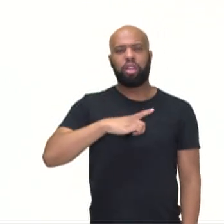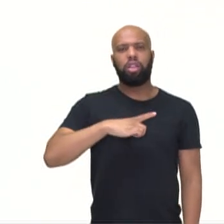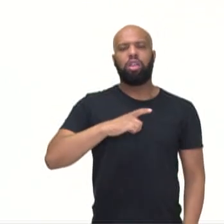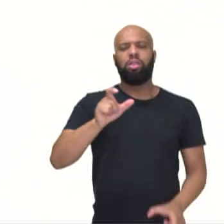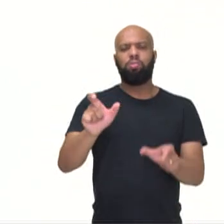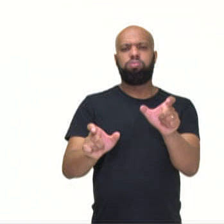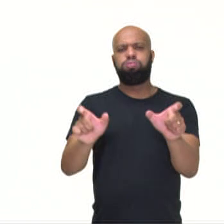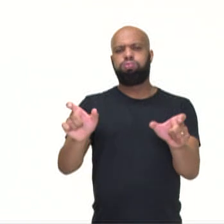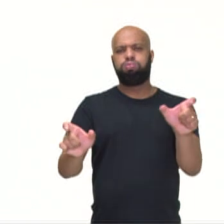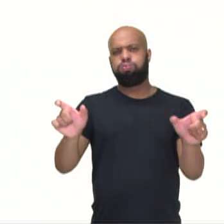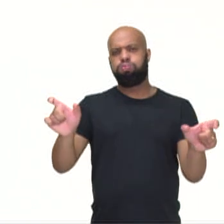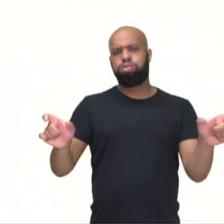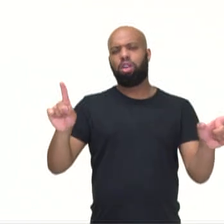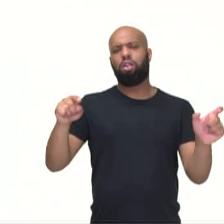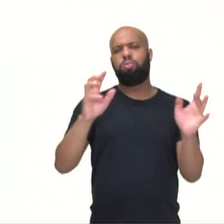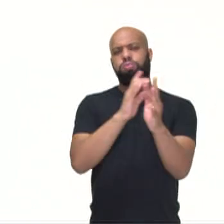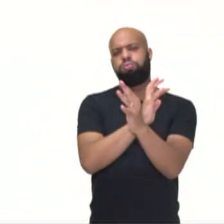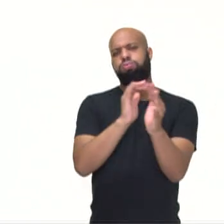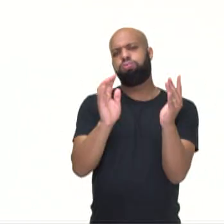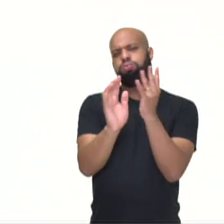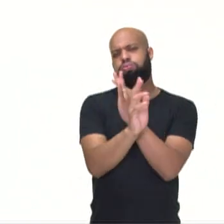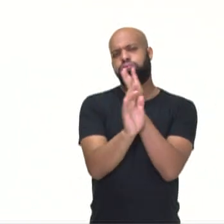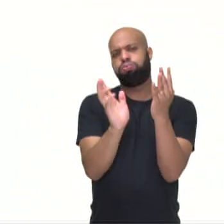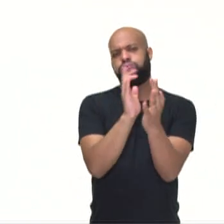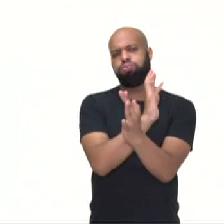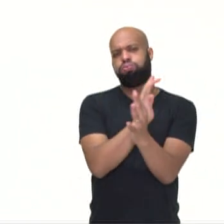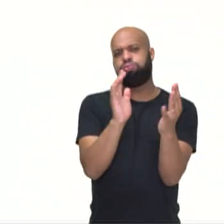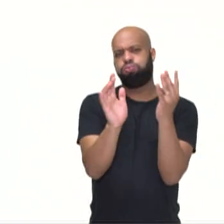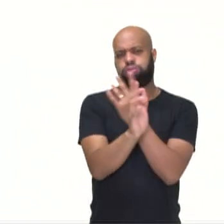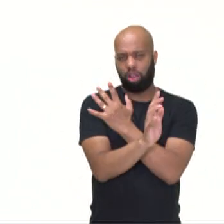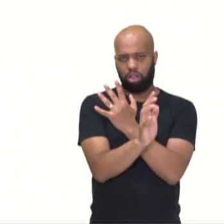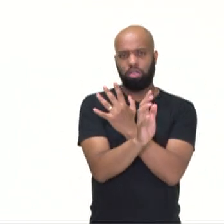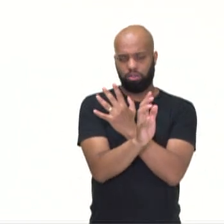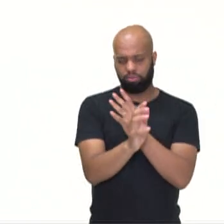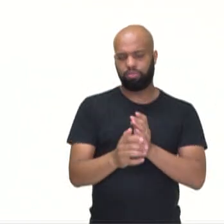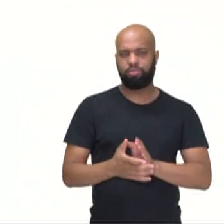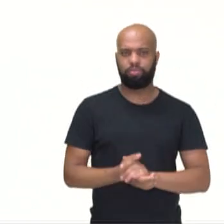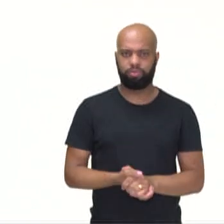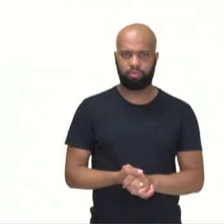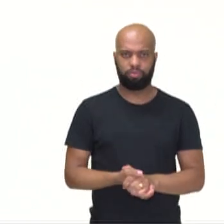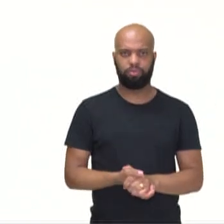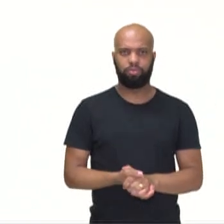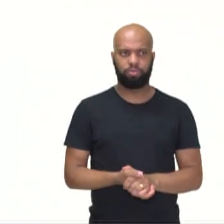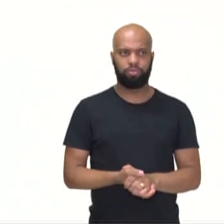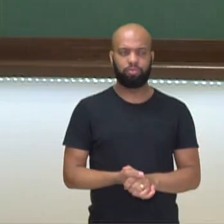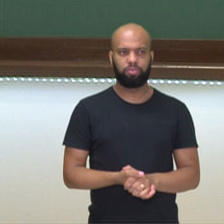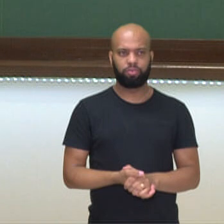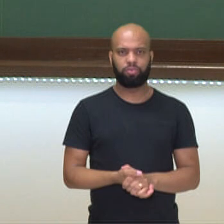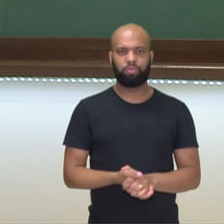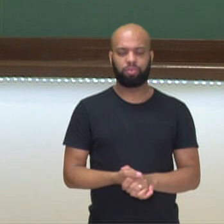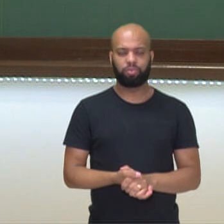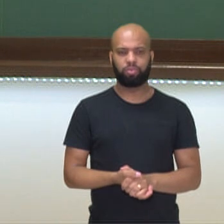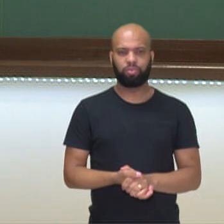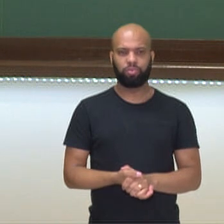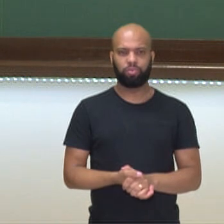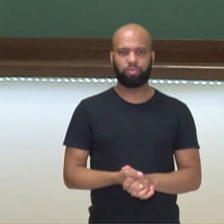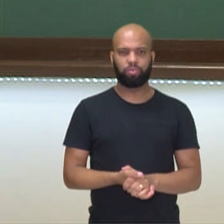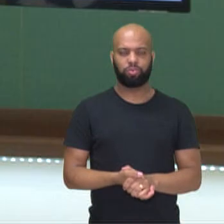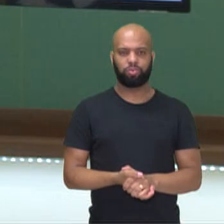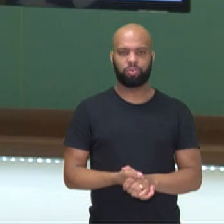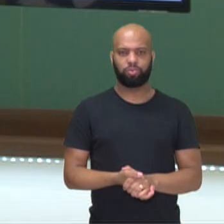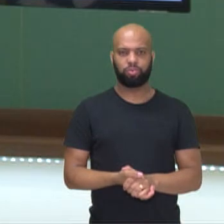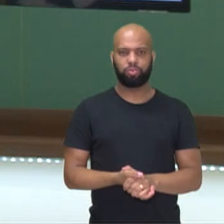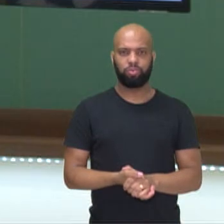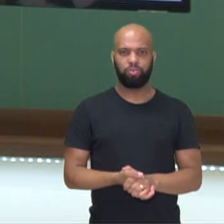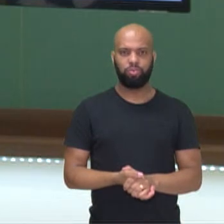concentração, né, de uma metrópole que atende não só apenas o estado paranaense, mas como parcela também do